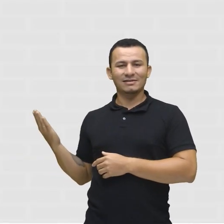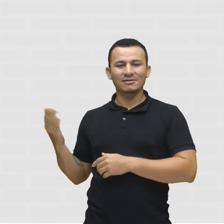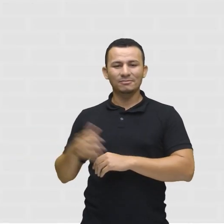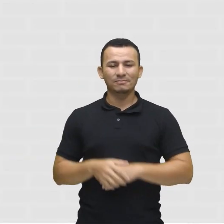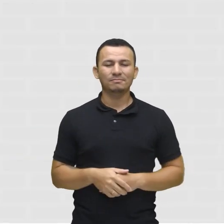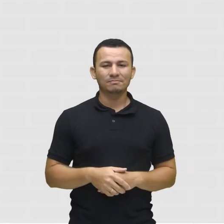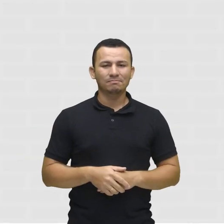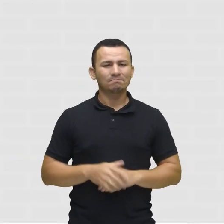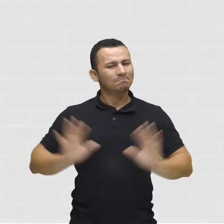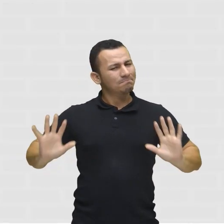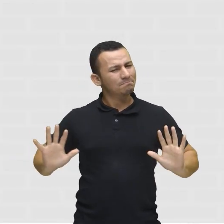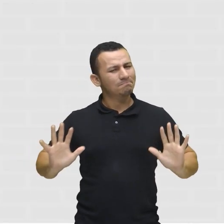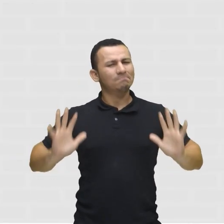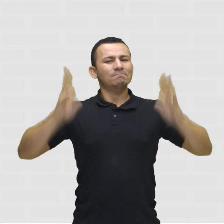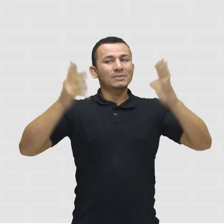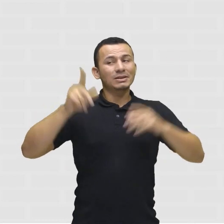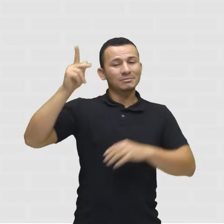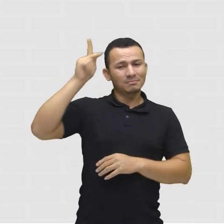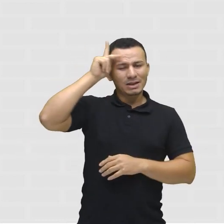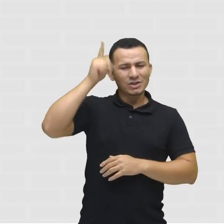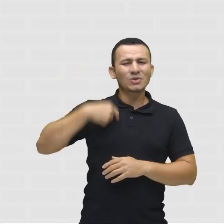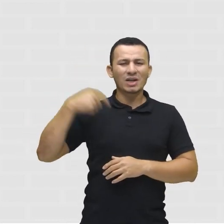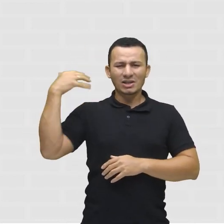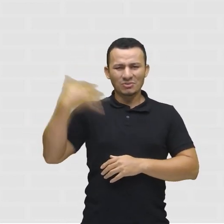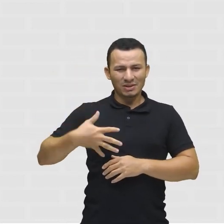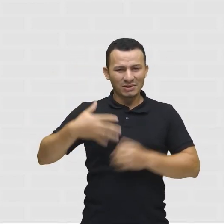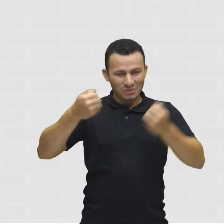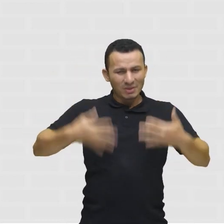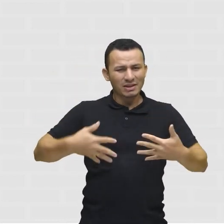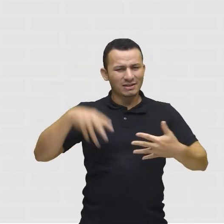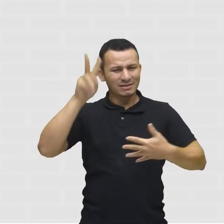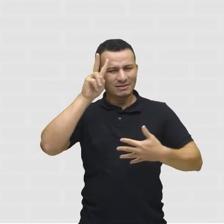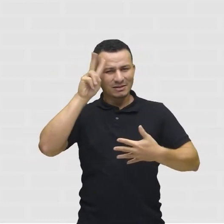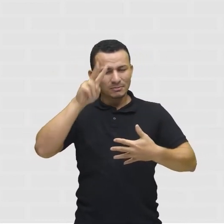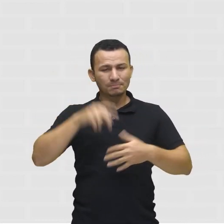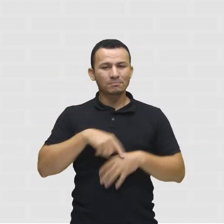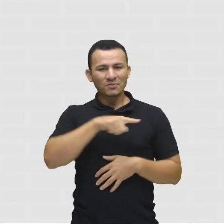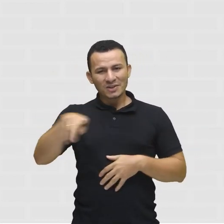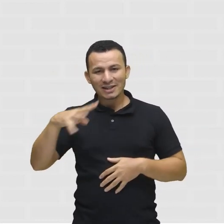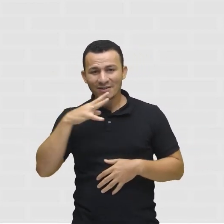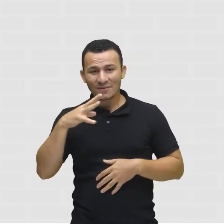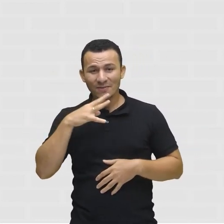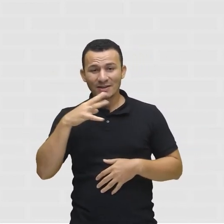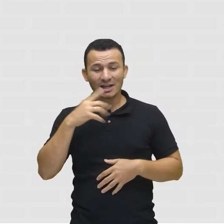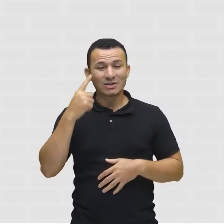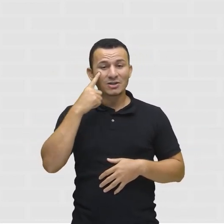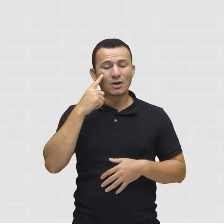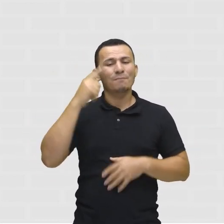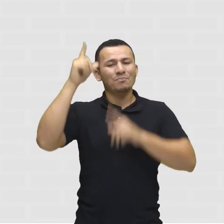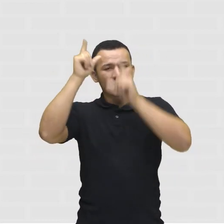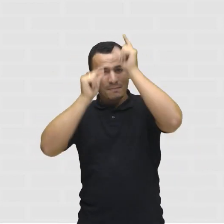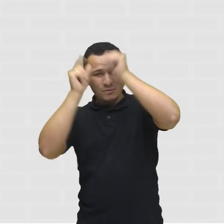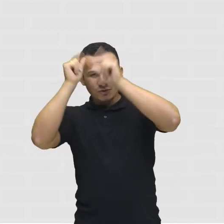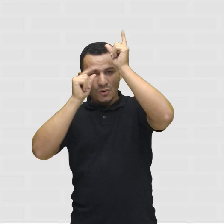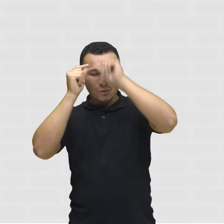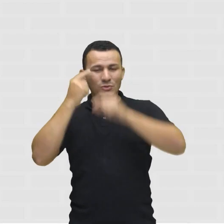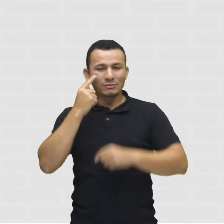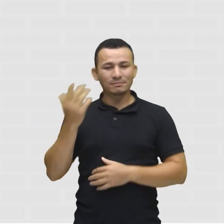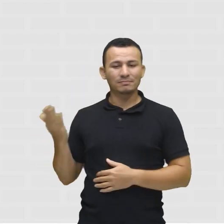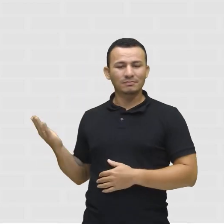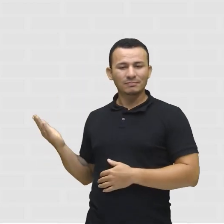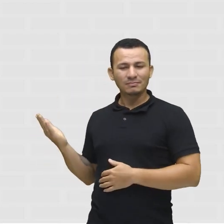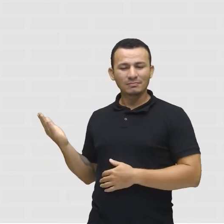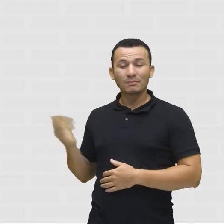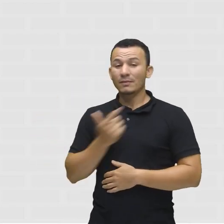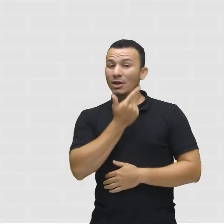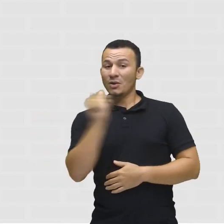Festival de Parintins, que eu já comentei com vocês, certo? Quem não conhece aí, o Boi Caprichoso, mas nós temos uma outra